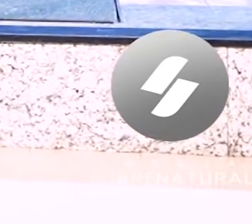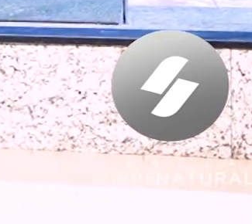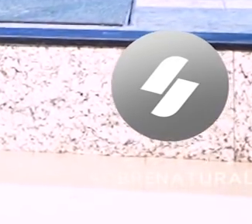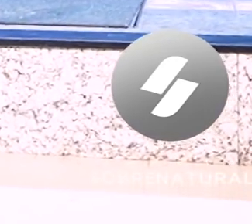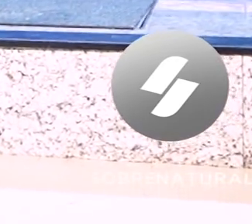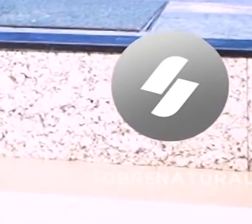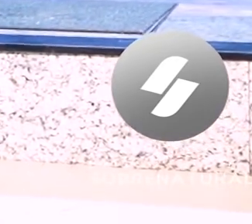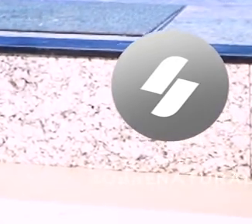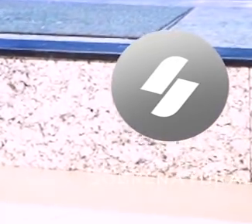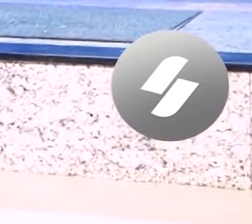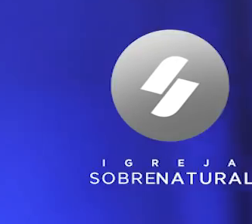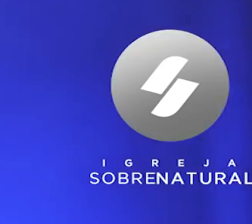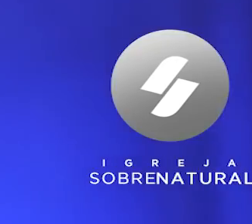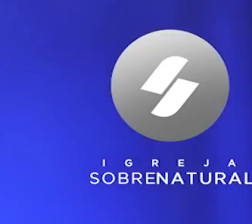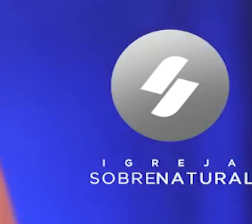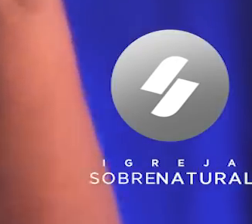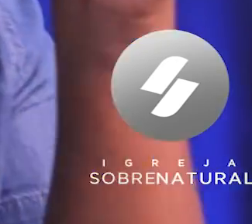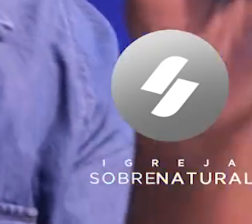agora